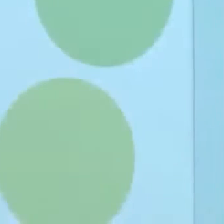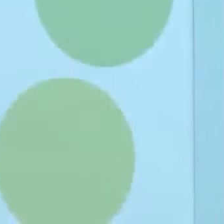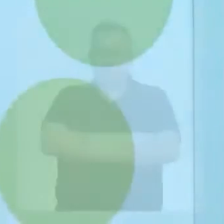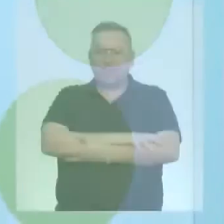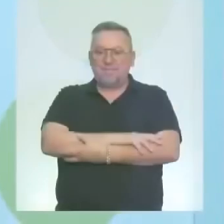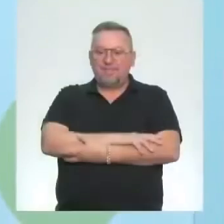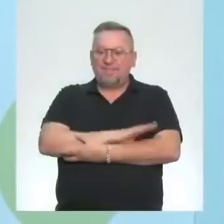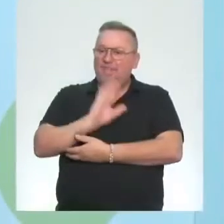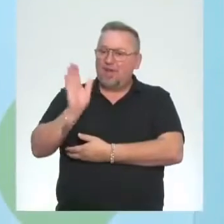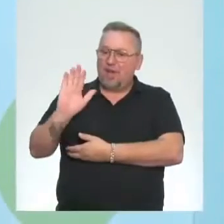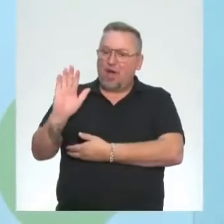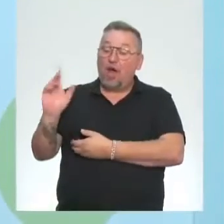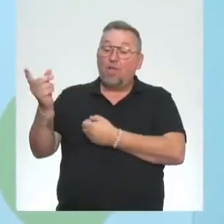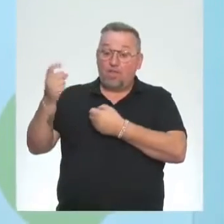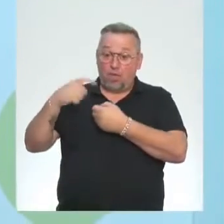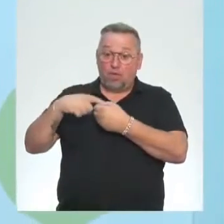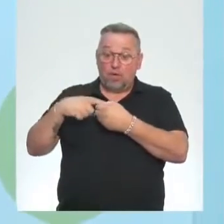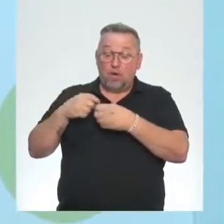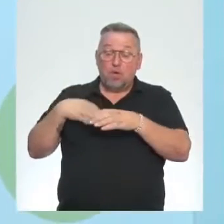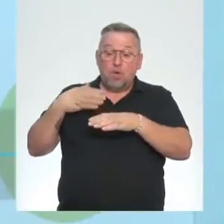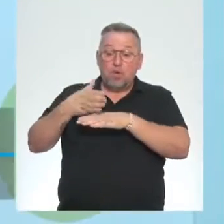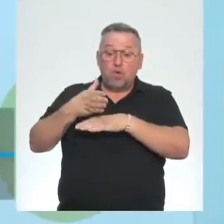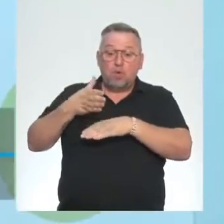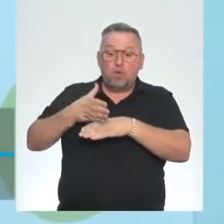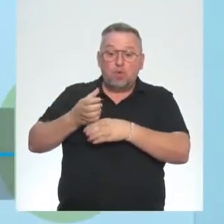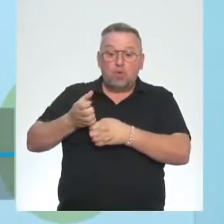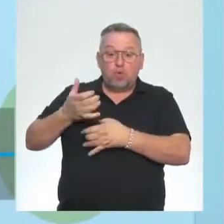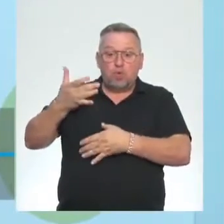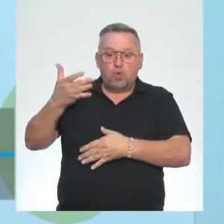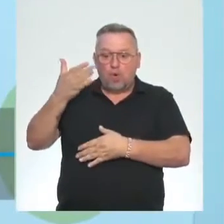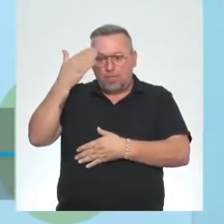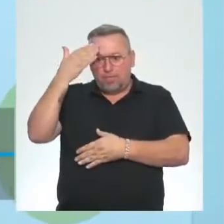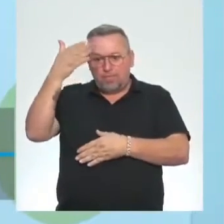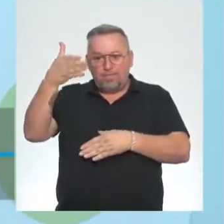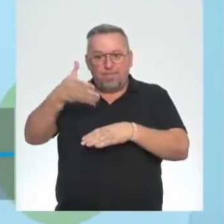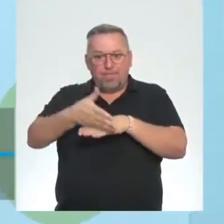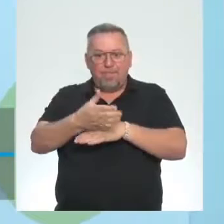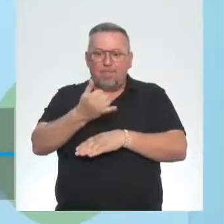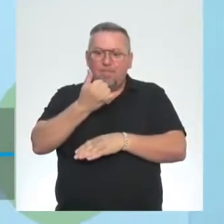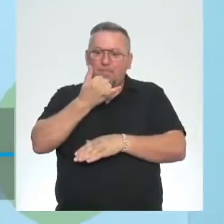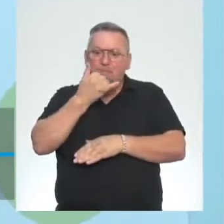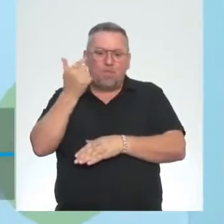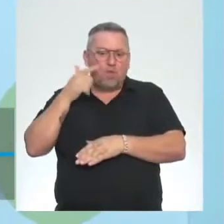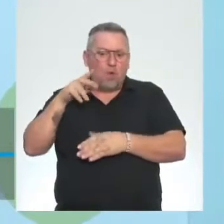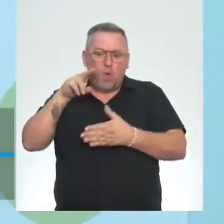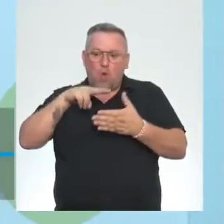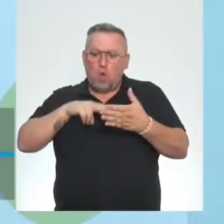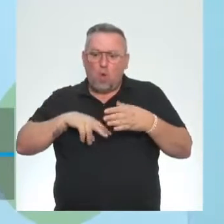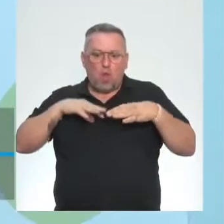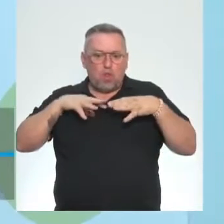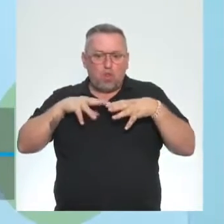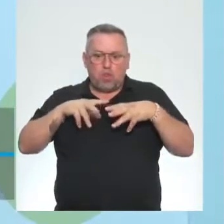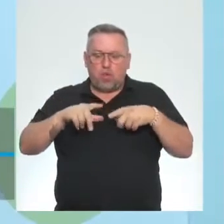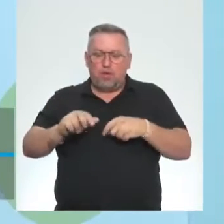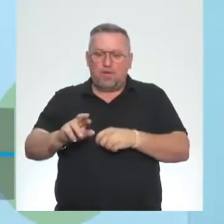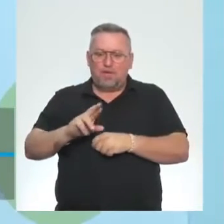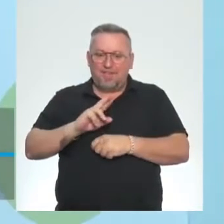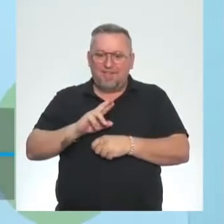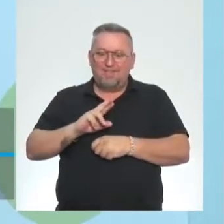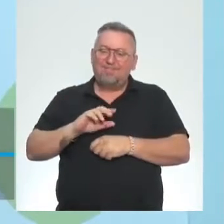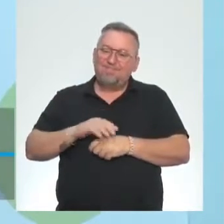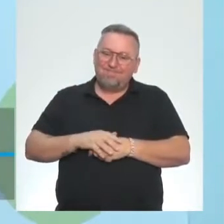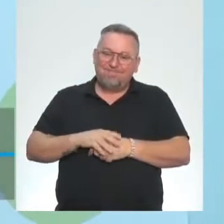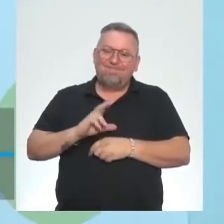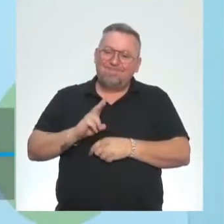Oi, Vivi, retornamos aqui com as interações do pessoal. Muito obrigado pela participação e nos perdoe, não consegui ler todo mundo. Infelizmente, é